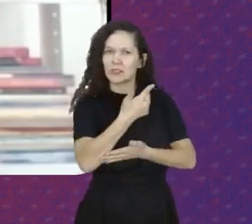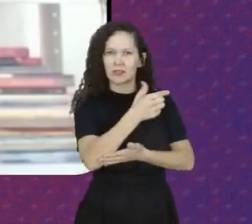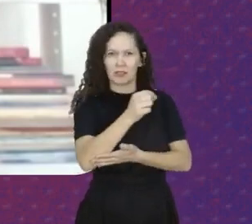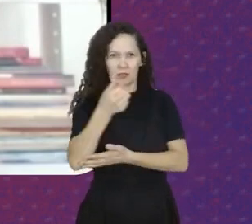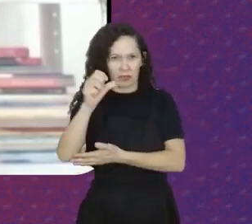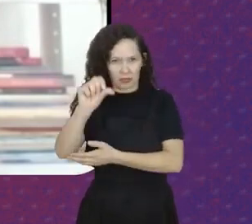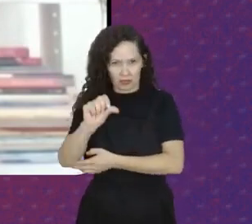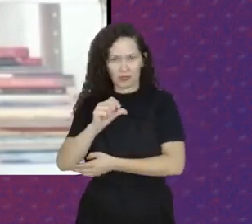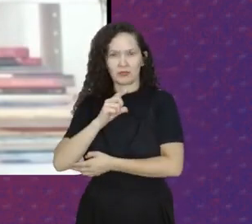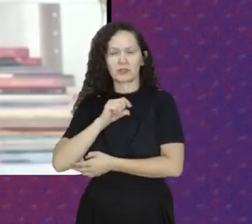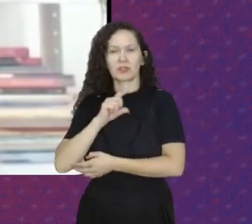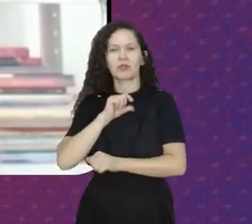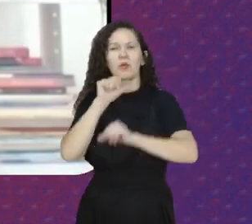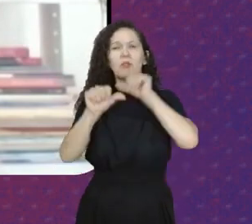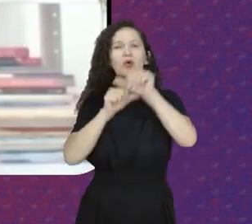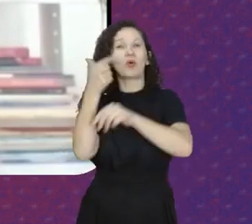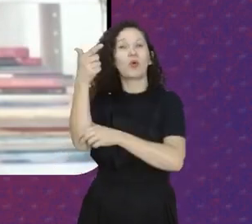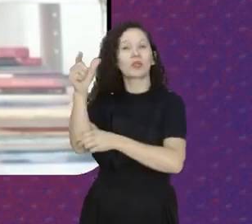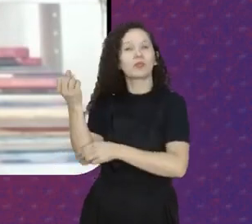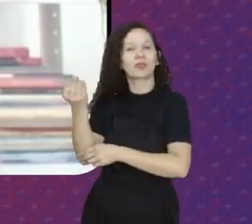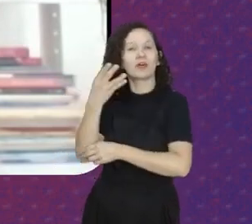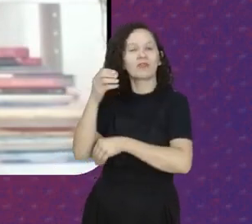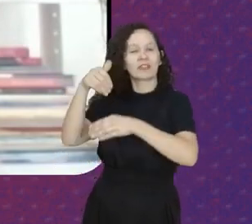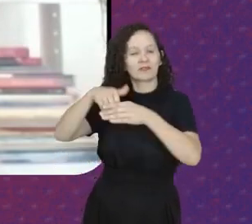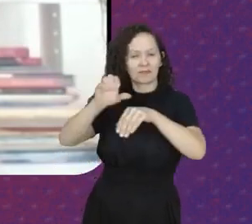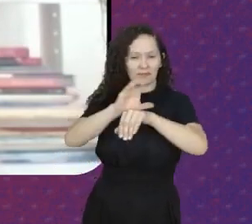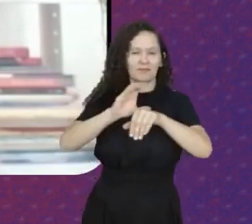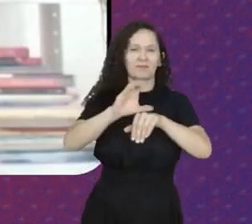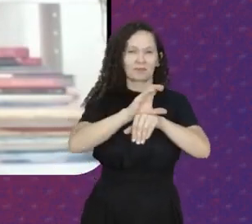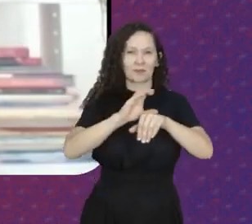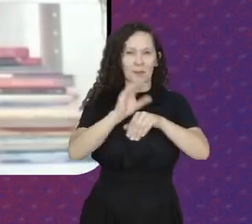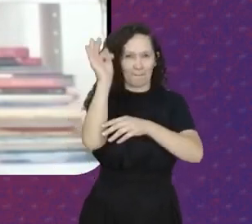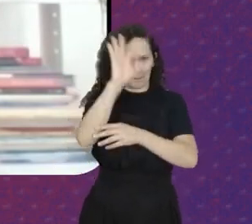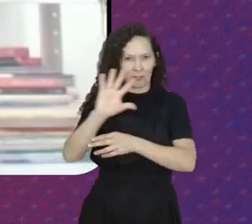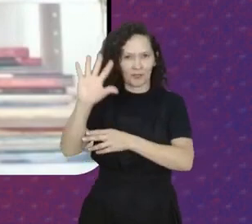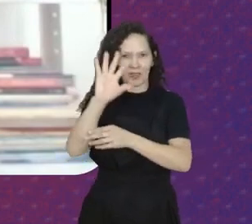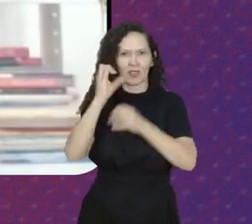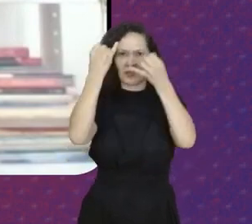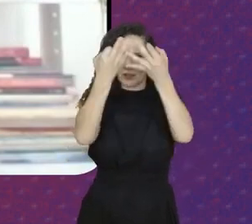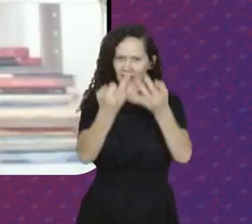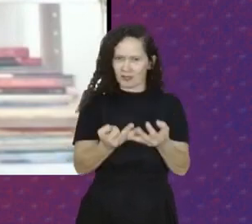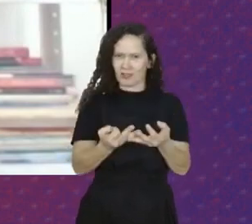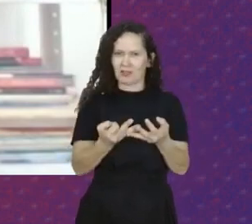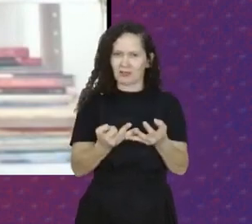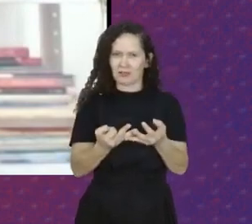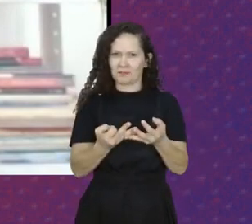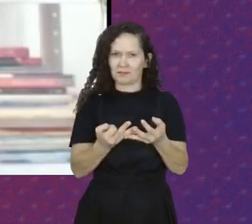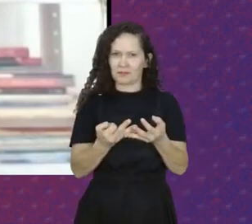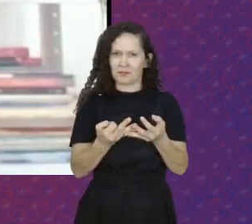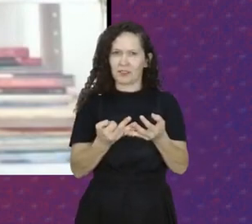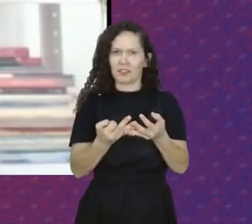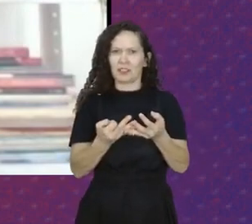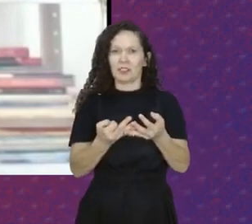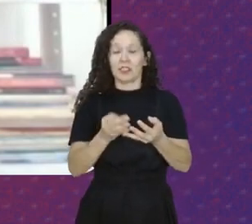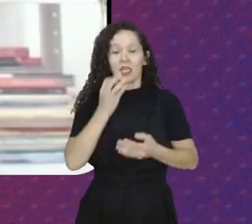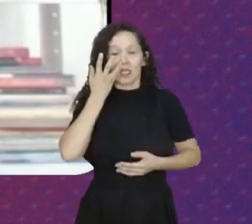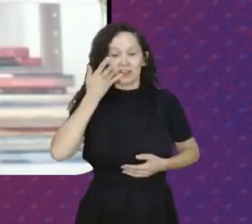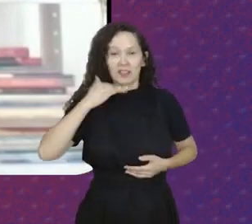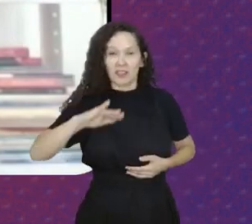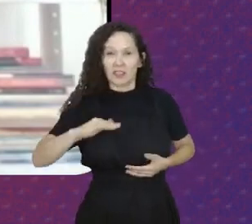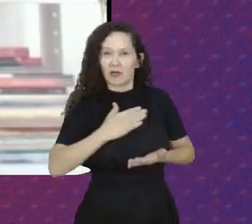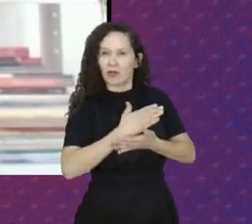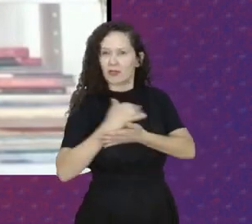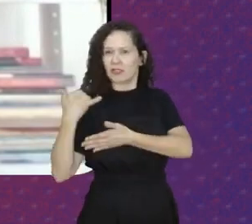2009, houve também uma outra mudança na Constituição Federal que definiu que a pré-escola, a partir